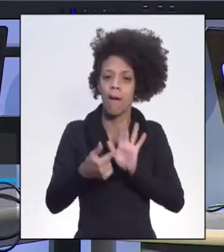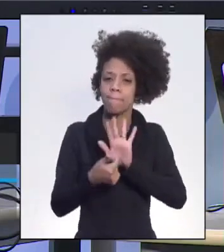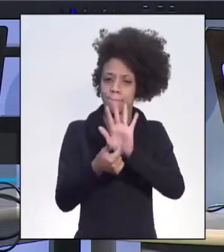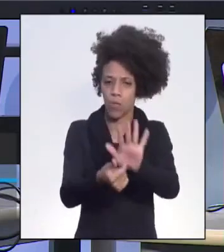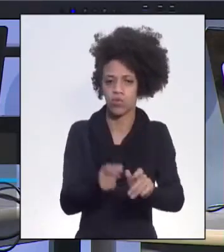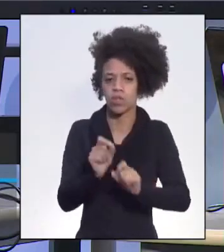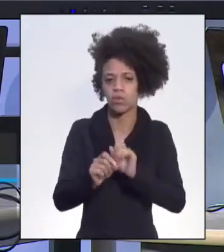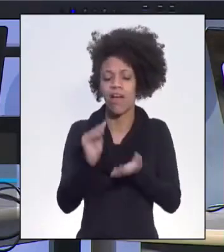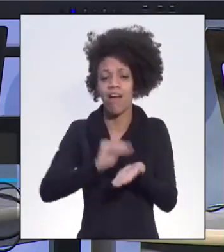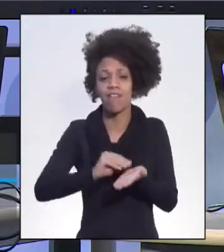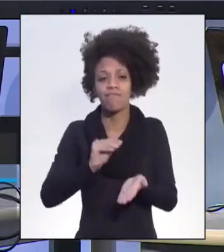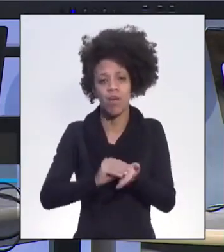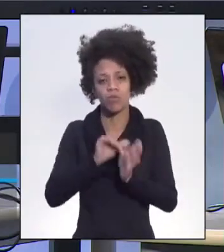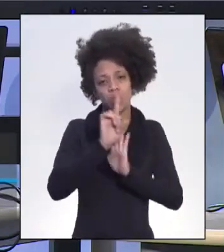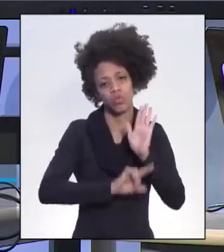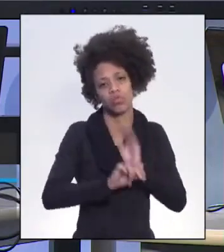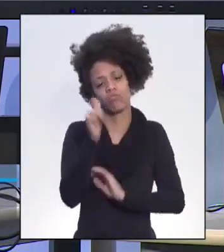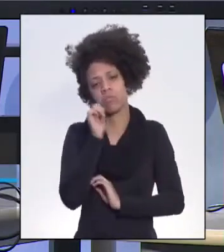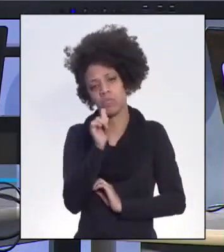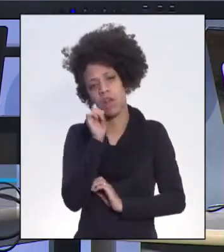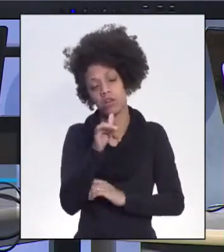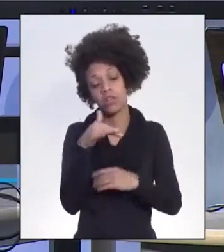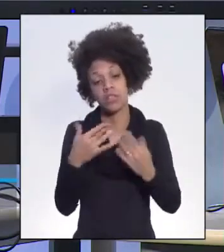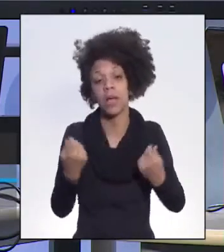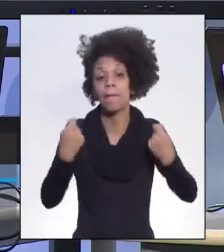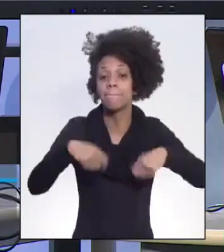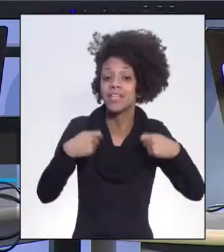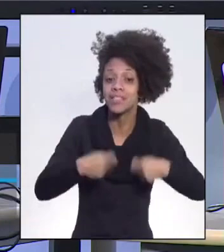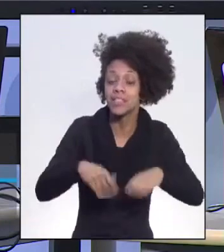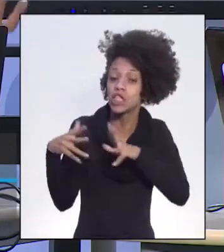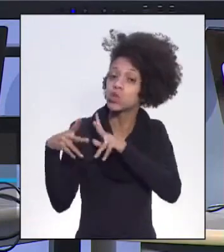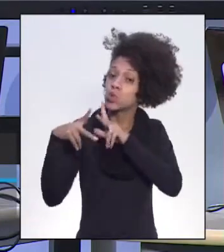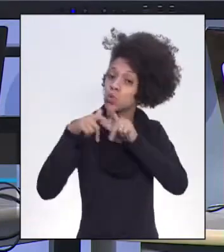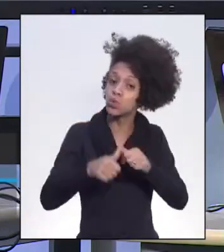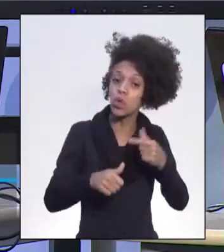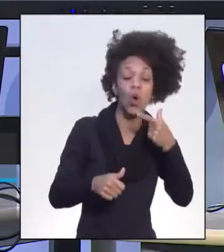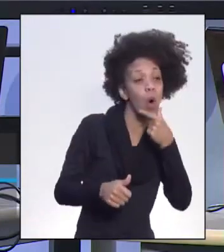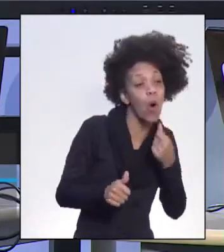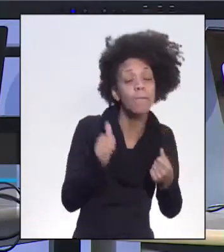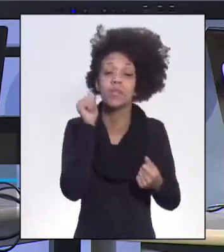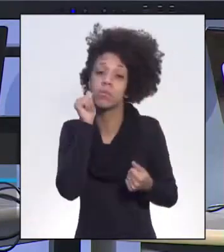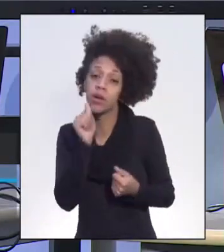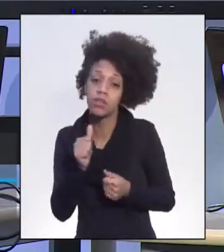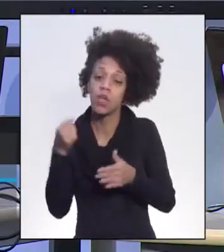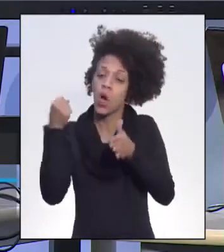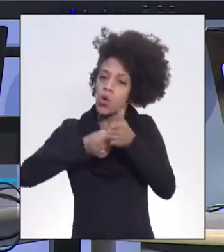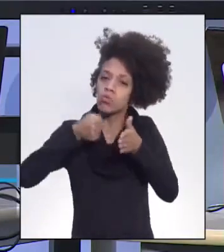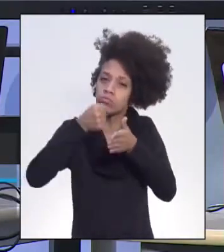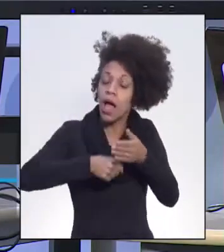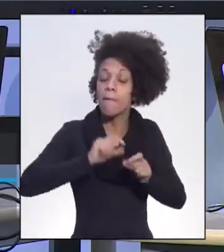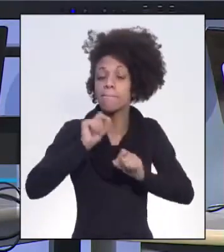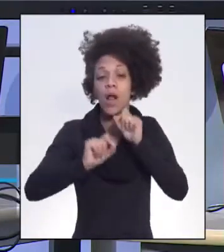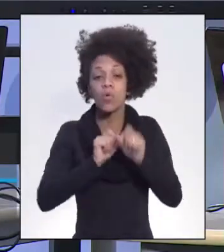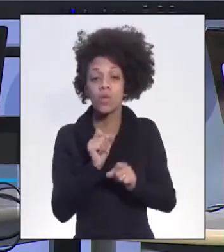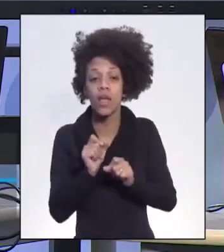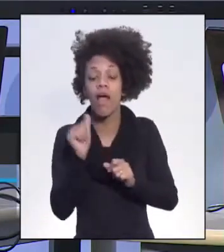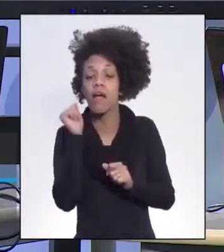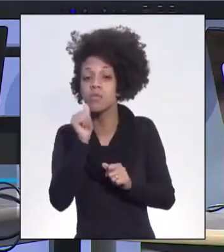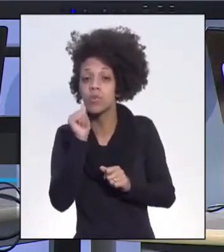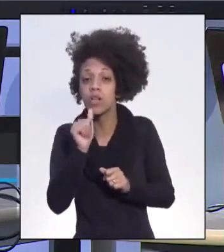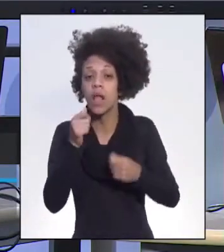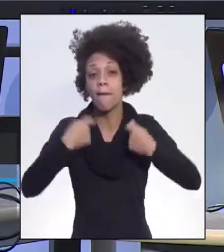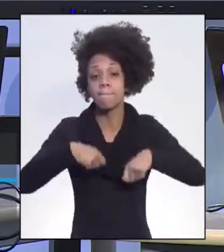demonstra a ausência dos direitos das mulheres e a necessidade de todos, homens e mulheres, lutarmos para que as mulheres elas